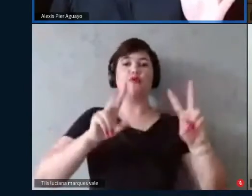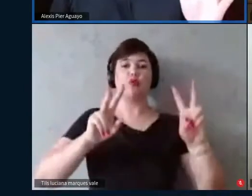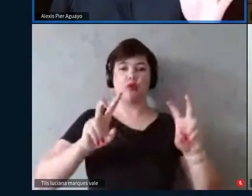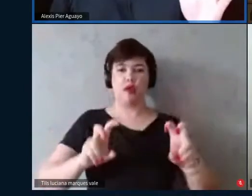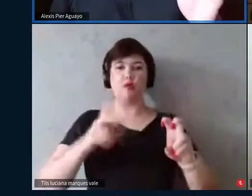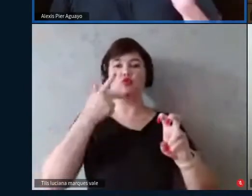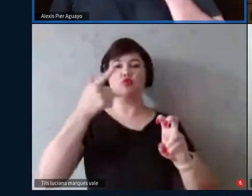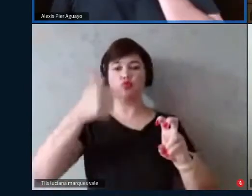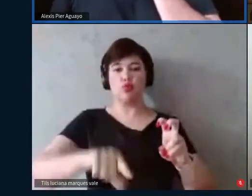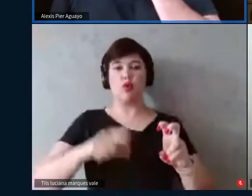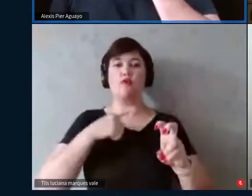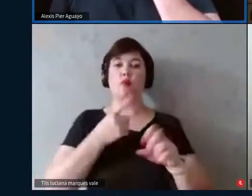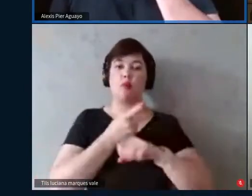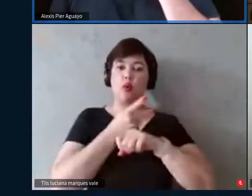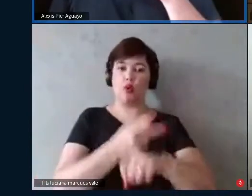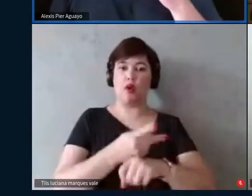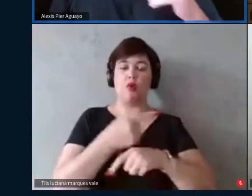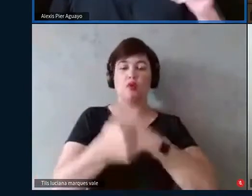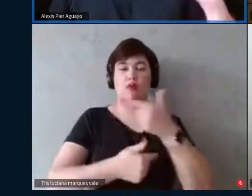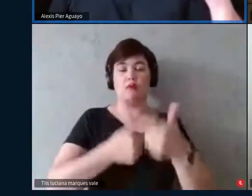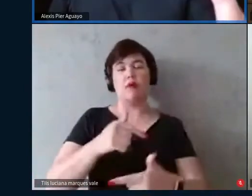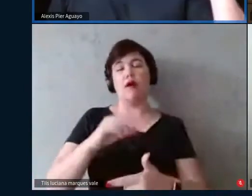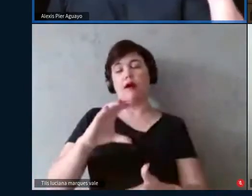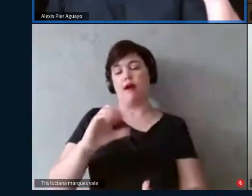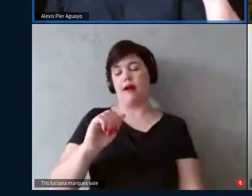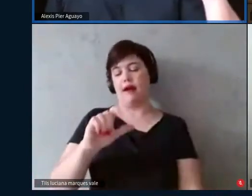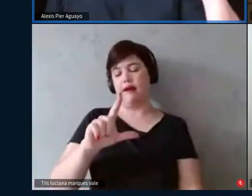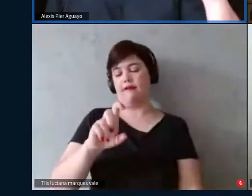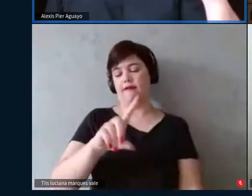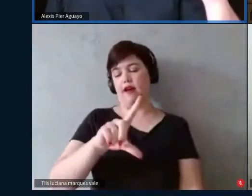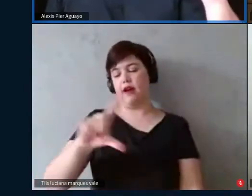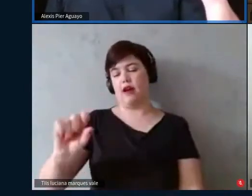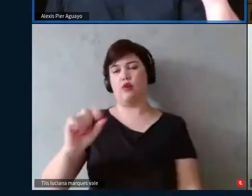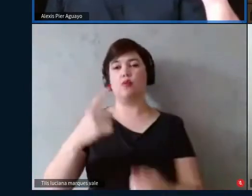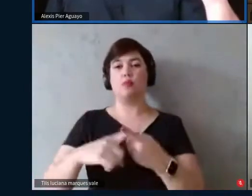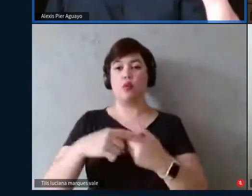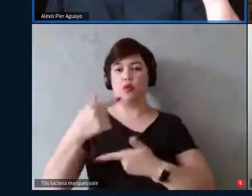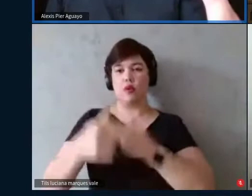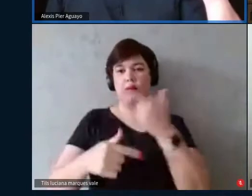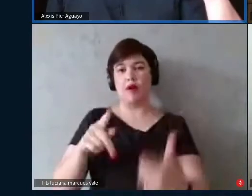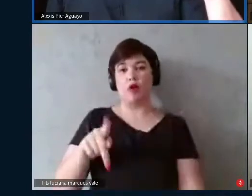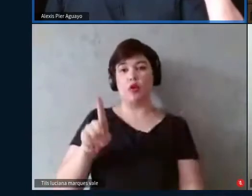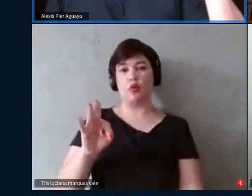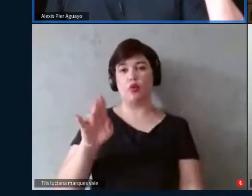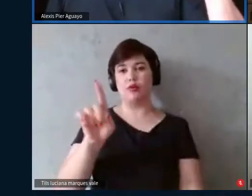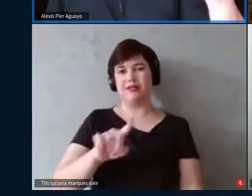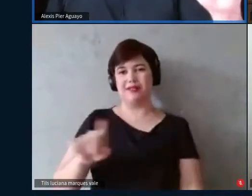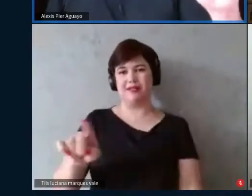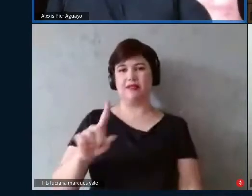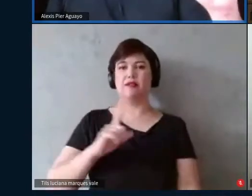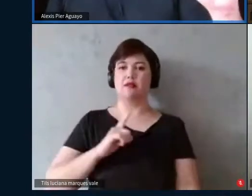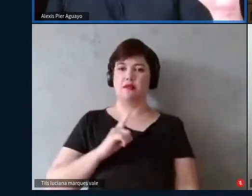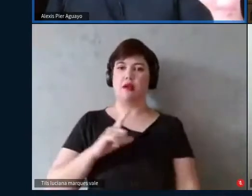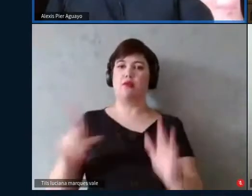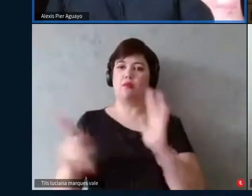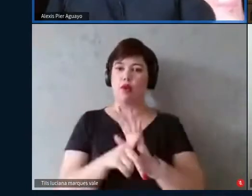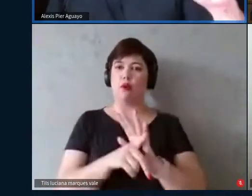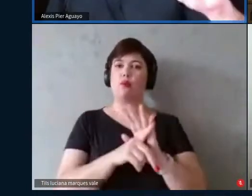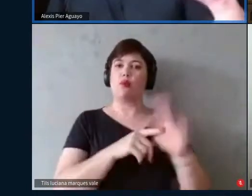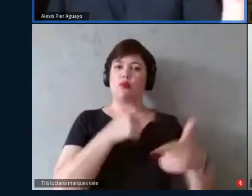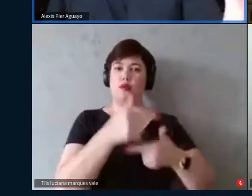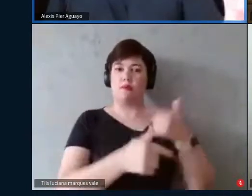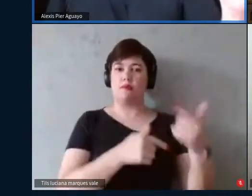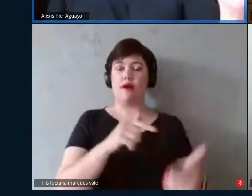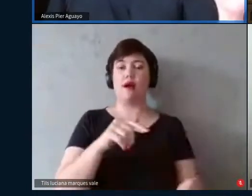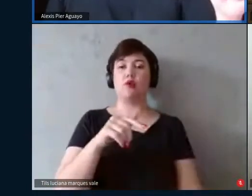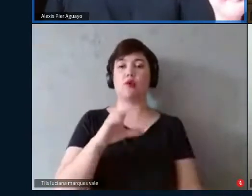vou procurar o trabalho da Cavallo, vou ver, até porque as citações do Kutz que eu tenho do trabalho são do trabalho da